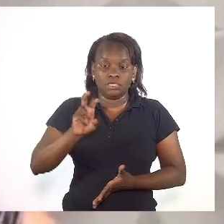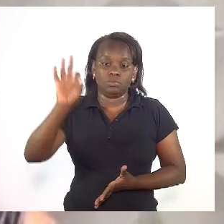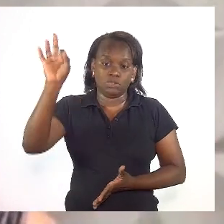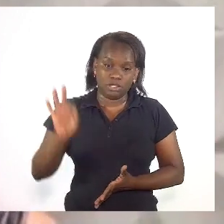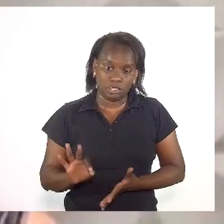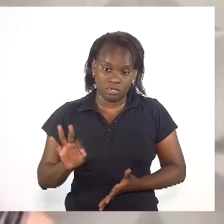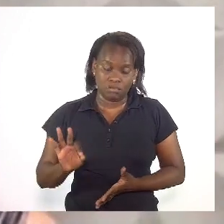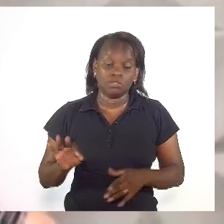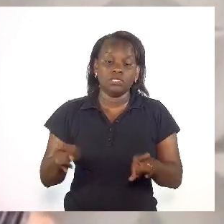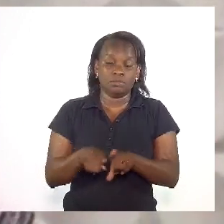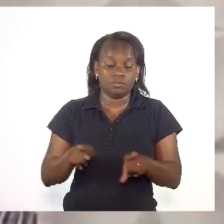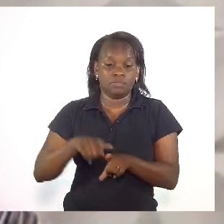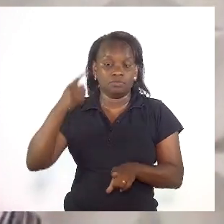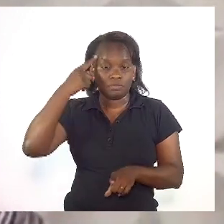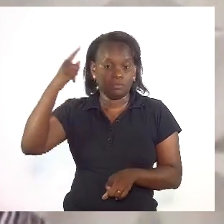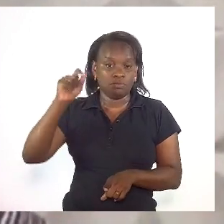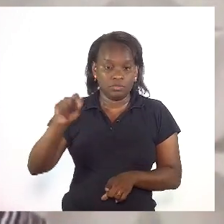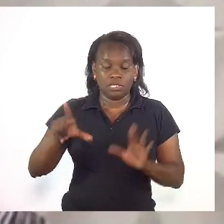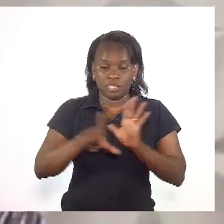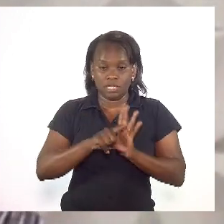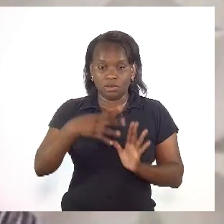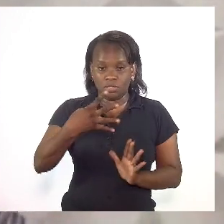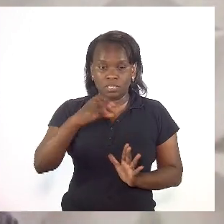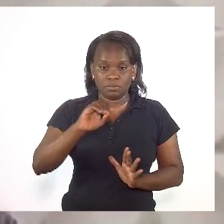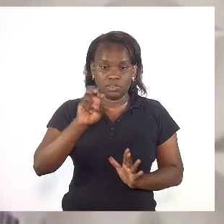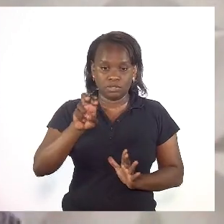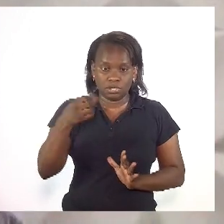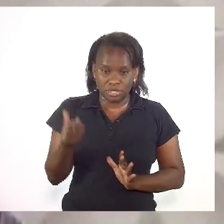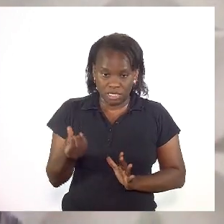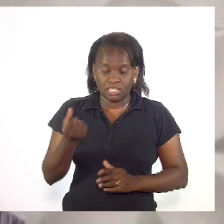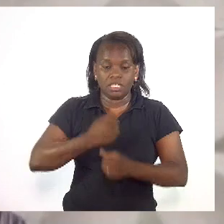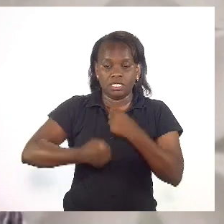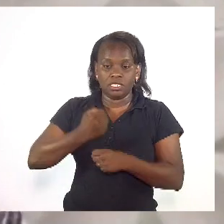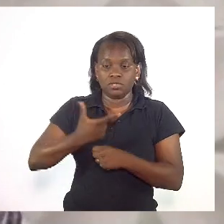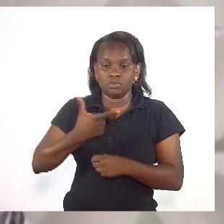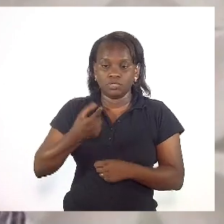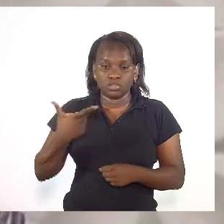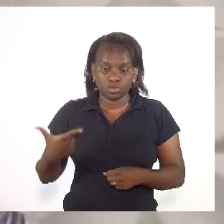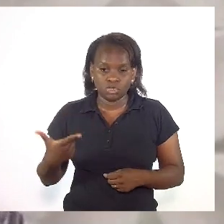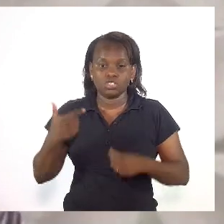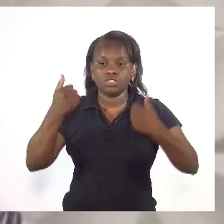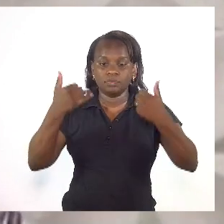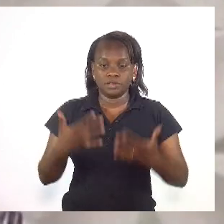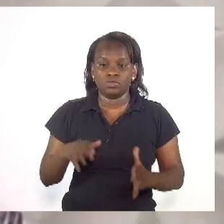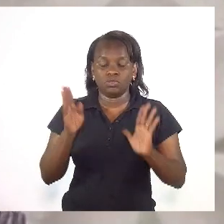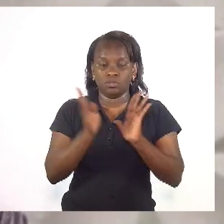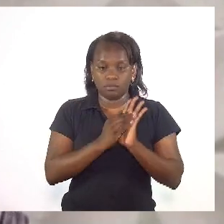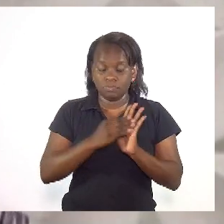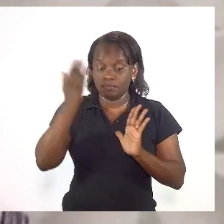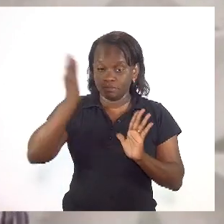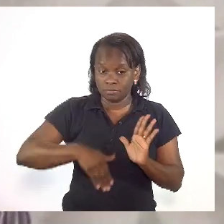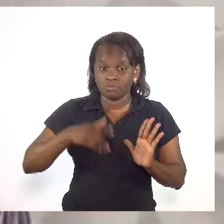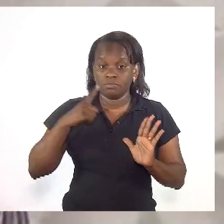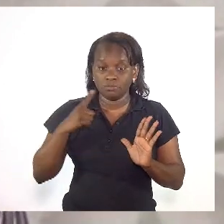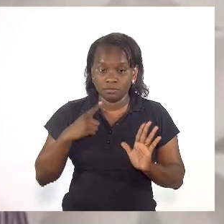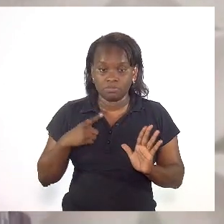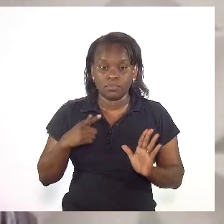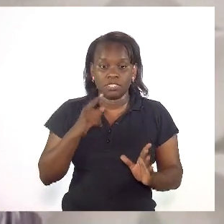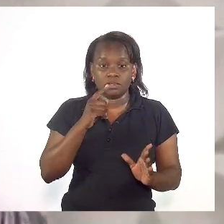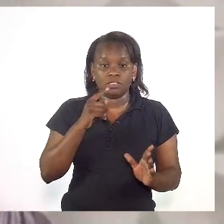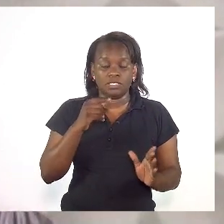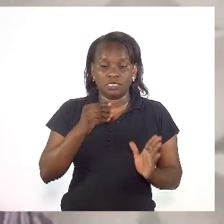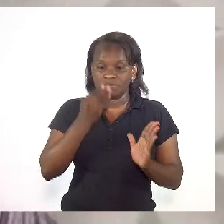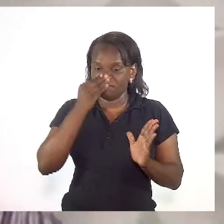5%. E lembrando aqui que a Lei 4.056 de 2002 prevê expressamente que o